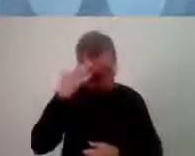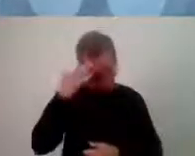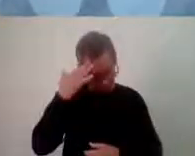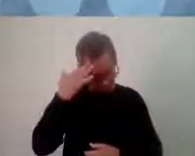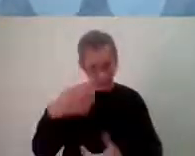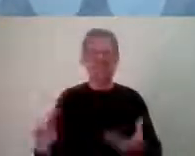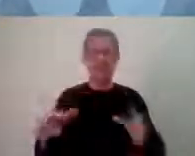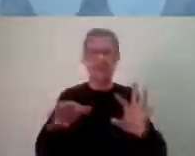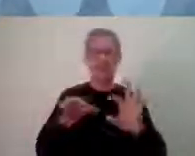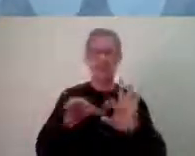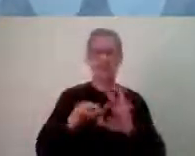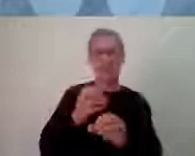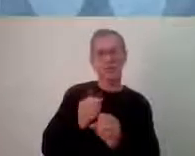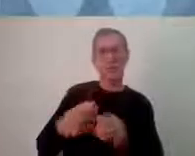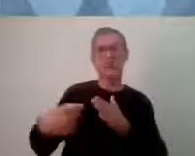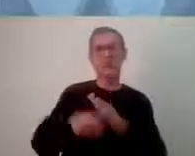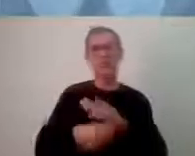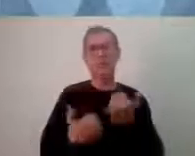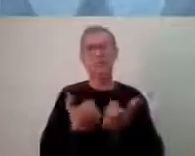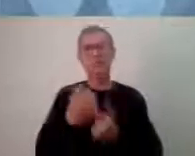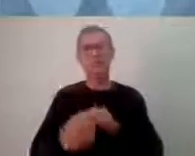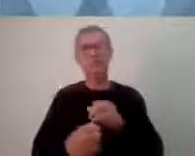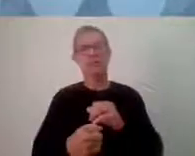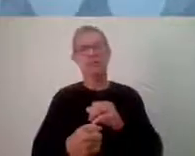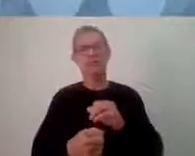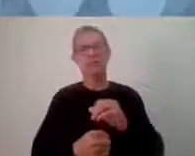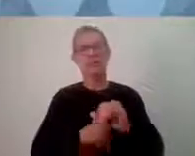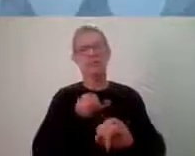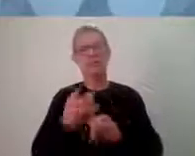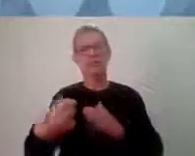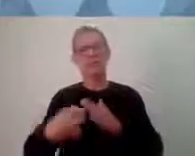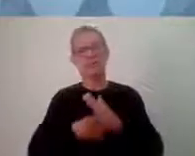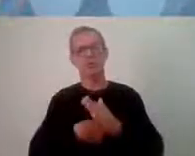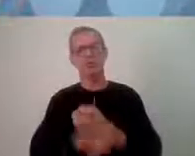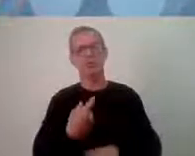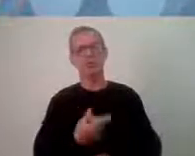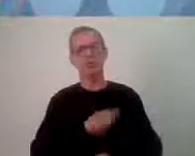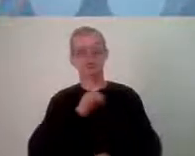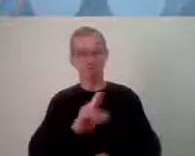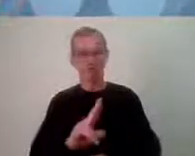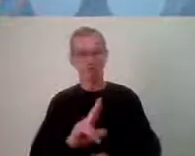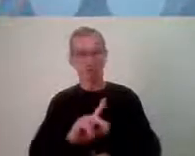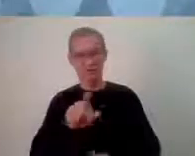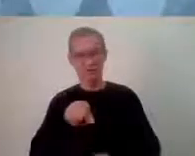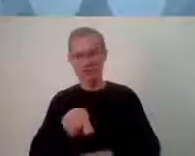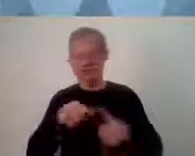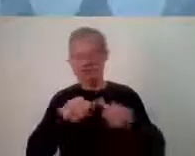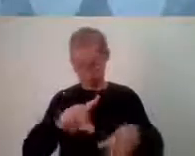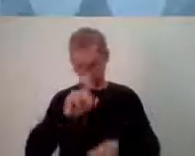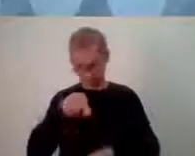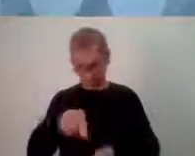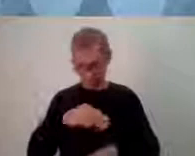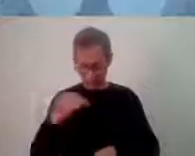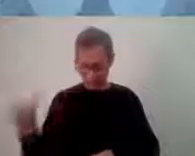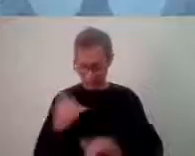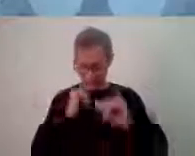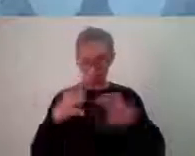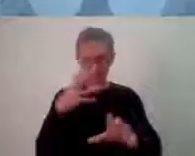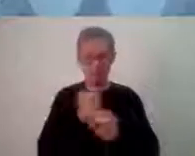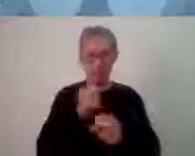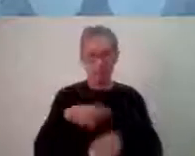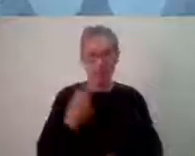integral. Manda para o seu tutor, que ele vai me mandar e aí a gente vai tirar essa dúvida. Não fica com dúvida. E um recado,